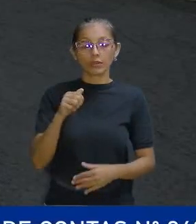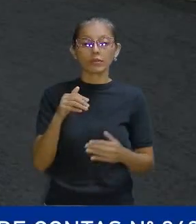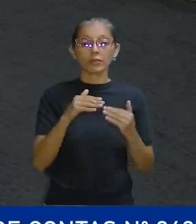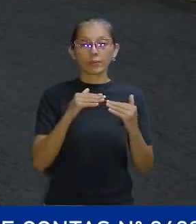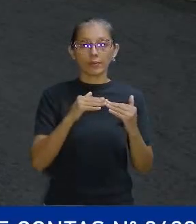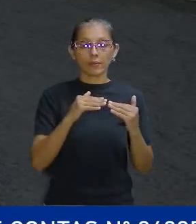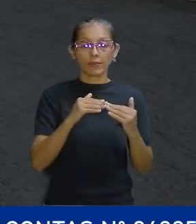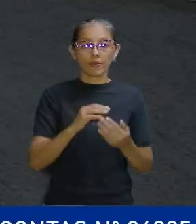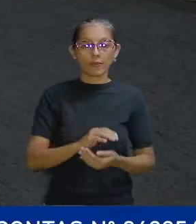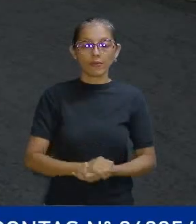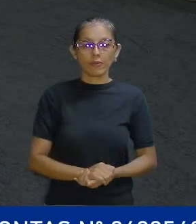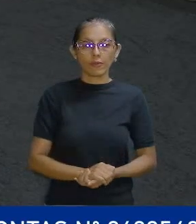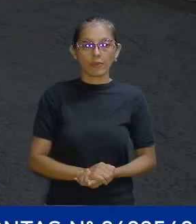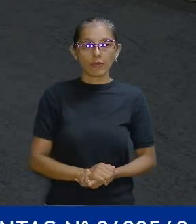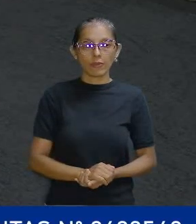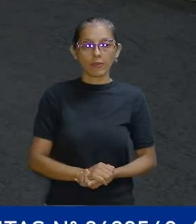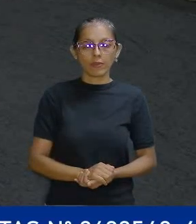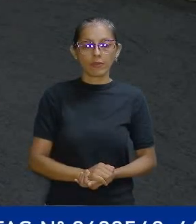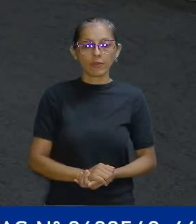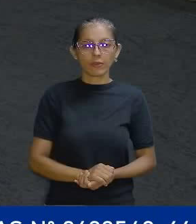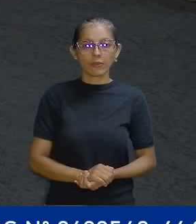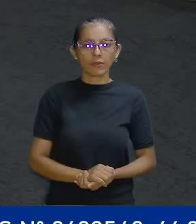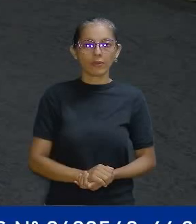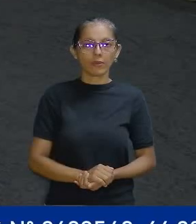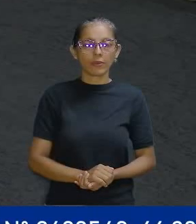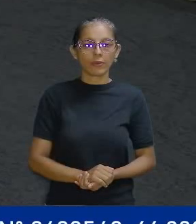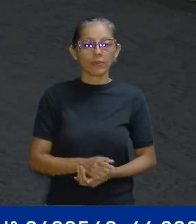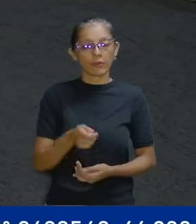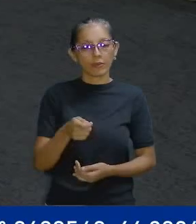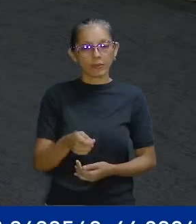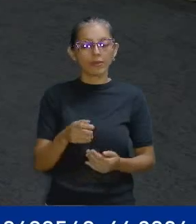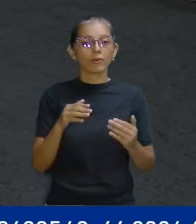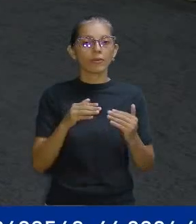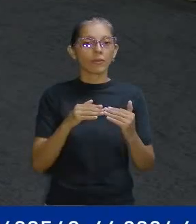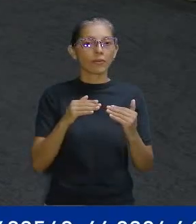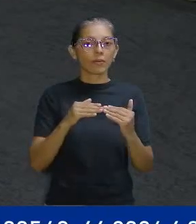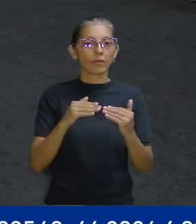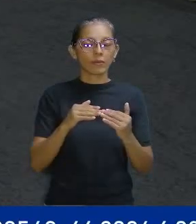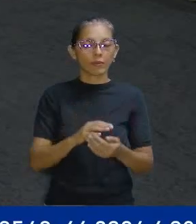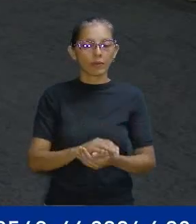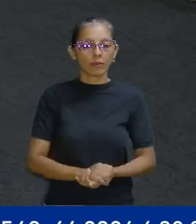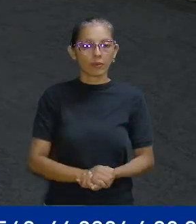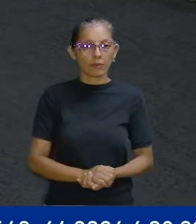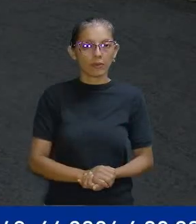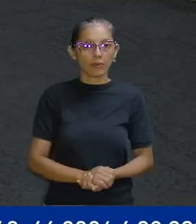Acompanho o relator, presidente. Juiz Carlos Fernando. Também acompanho o relator.